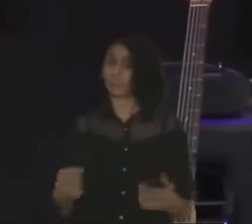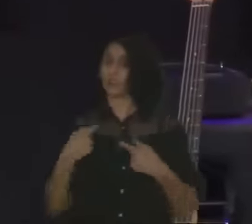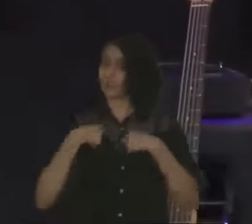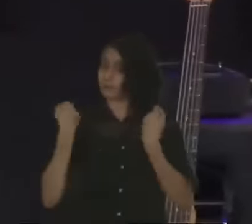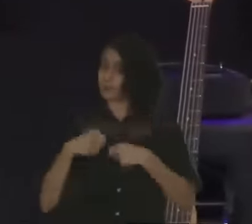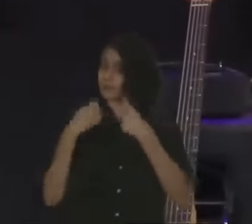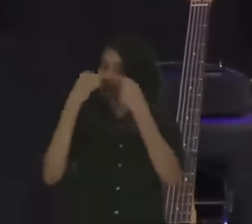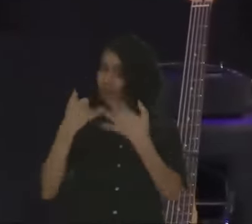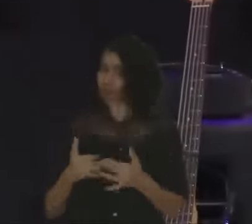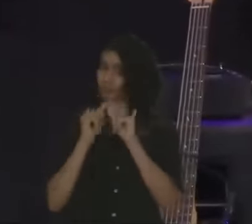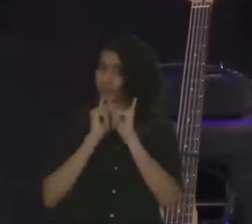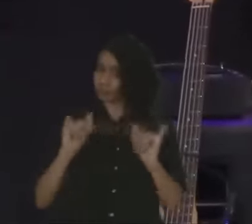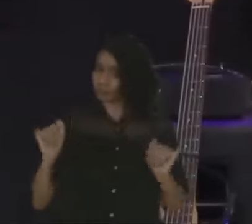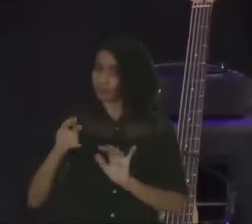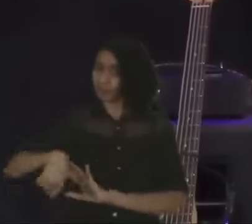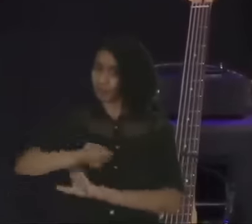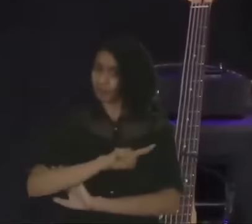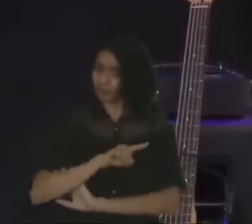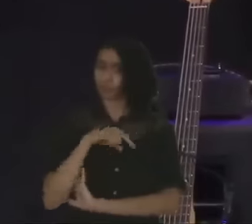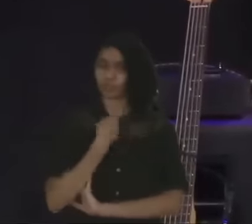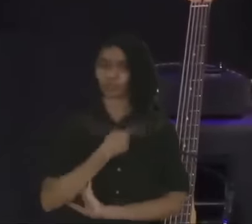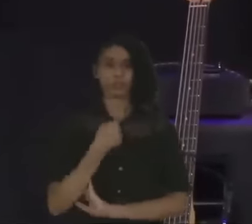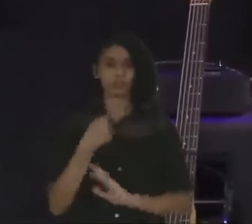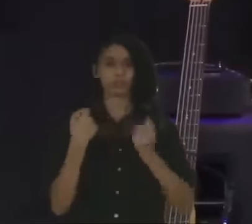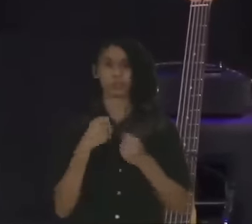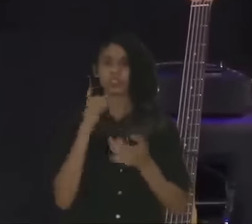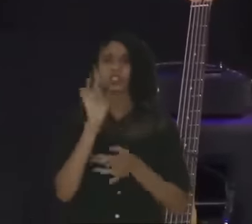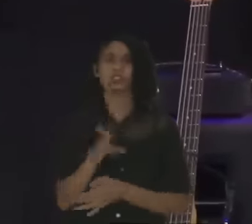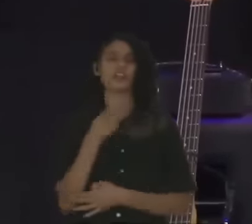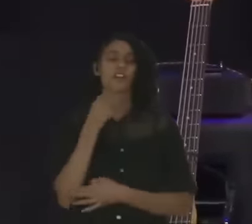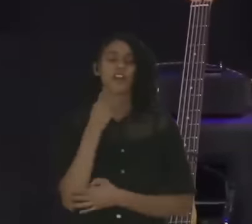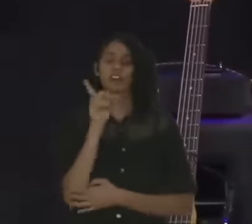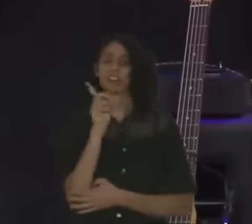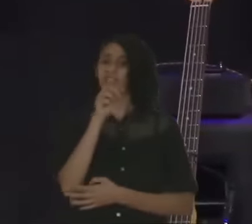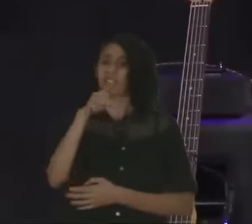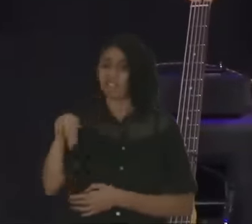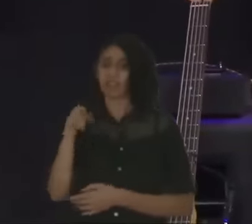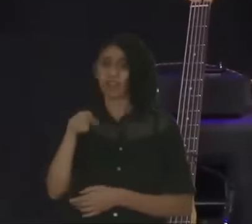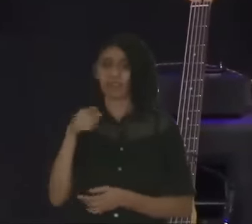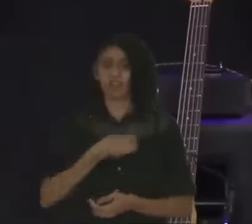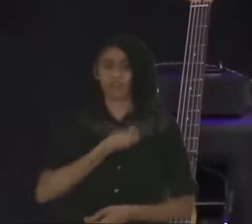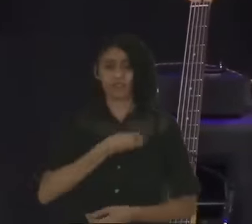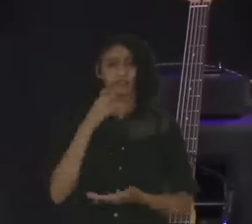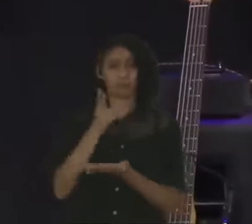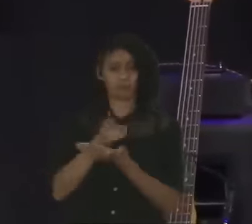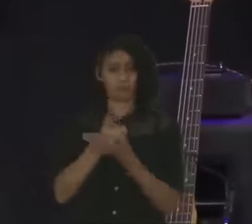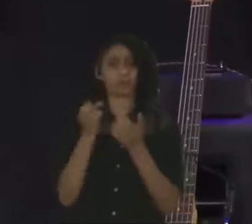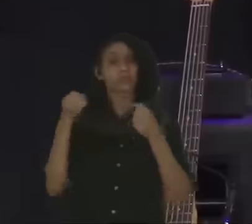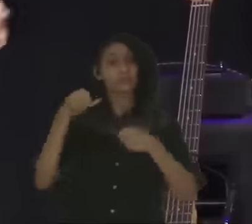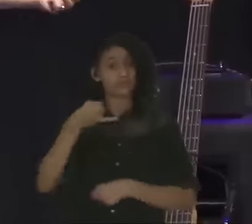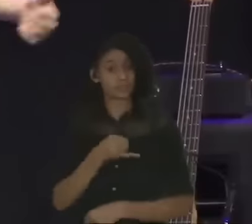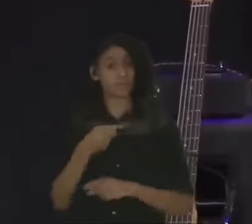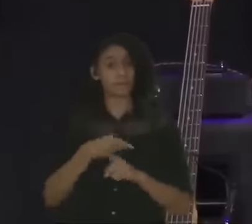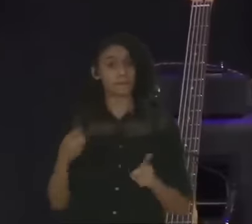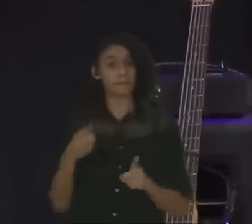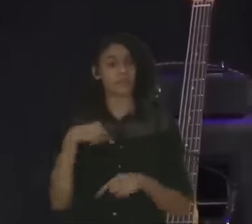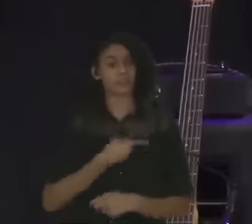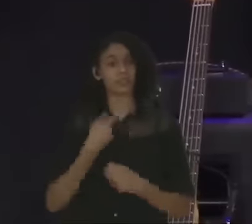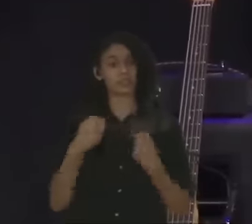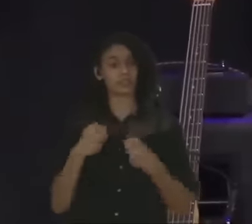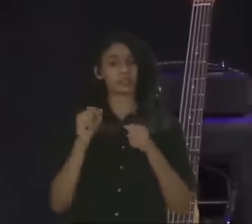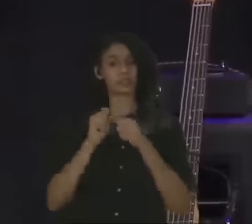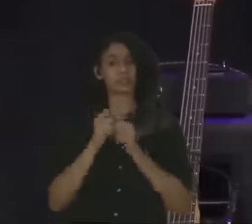te dizer que a gente não pode e nem deve só falar Daniel é uma vida de permanência é uma vida de disciplina é mas o que falar